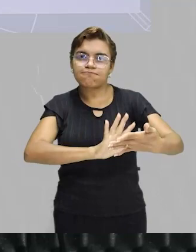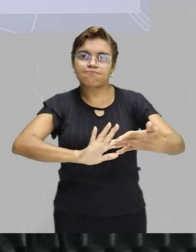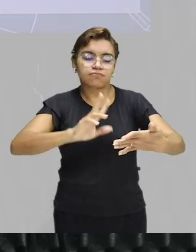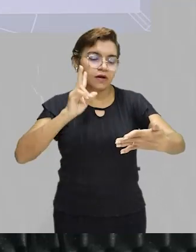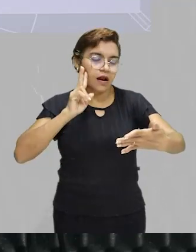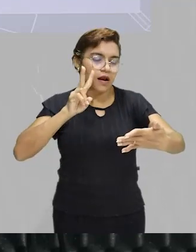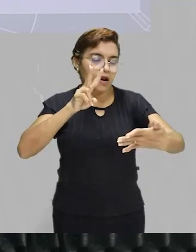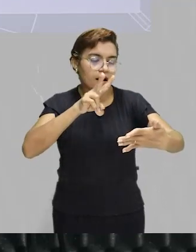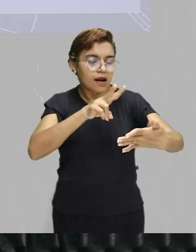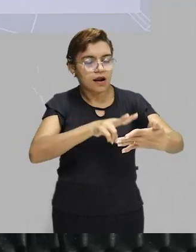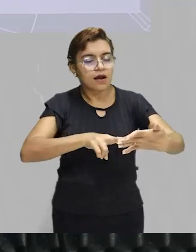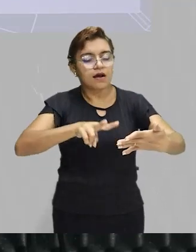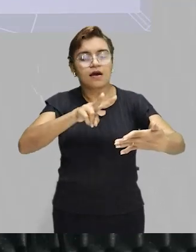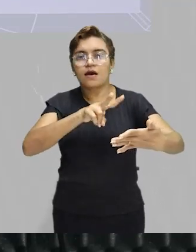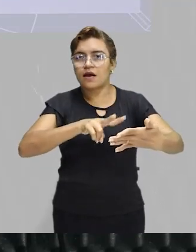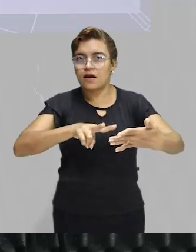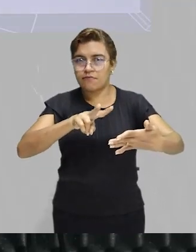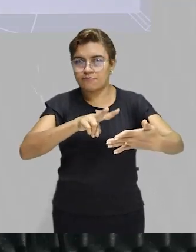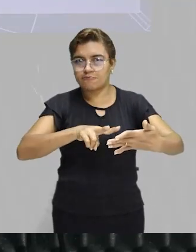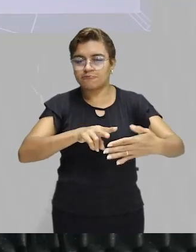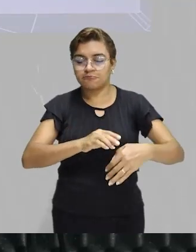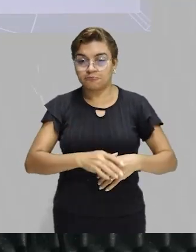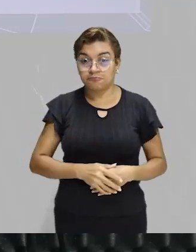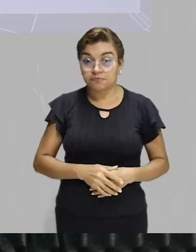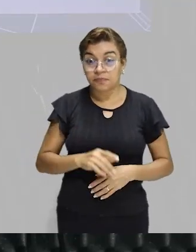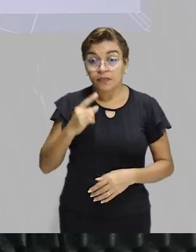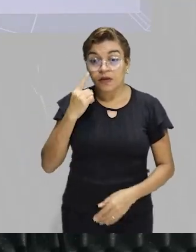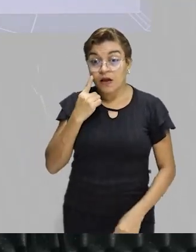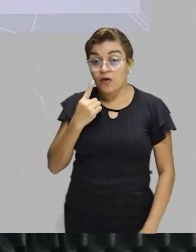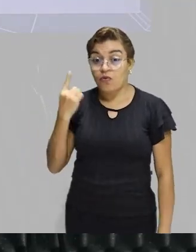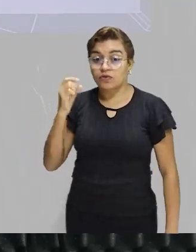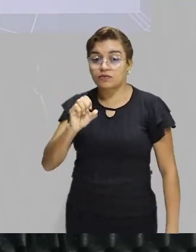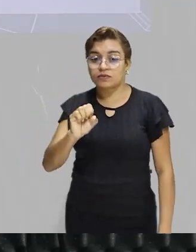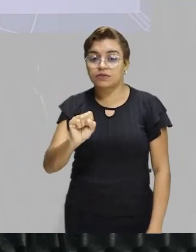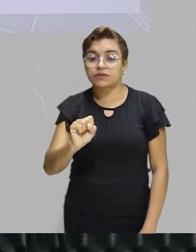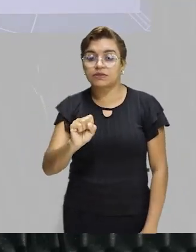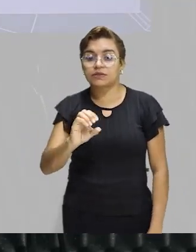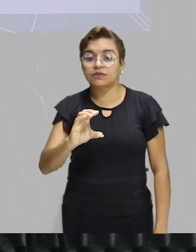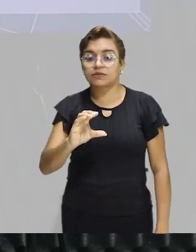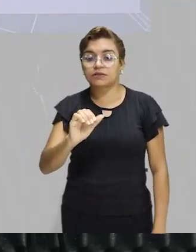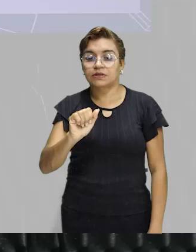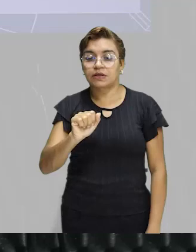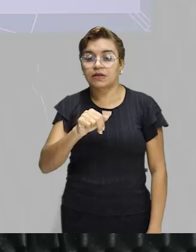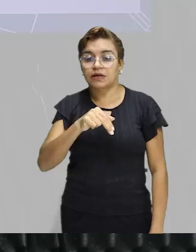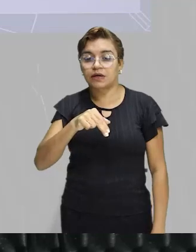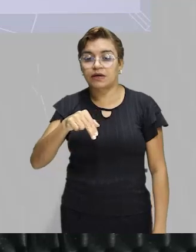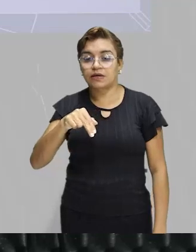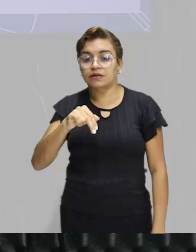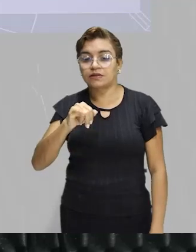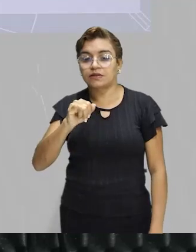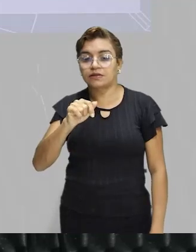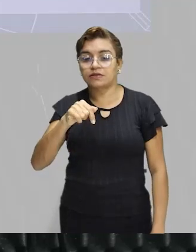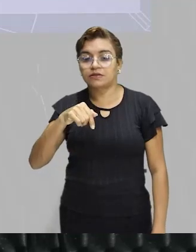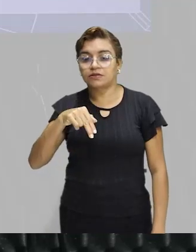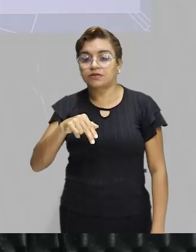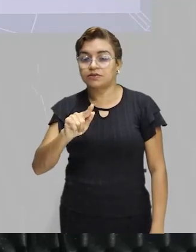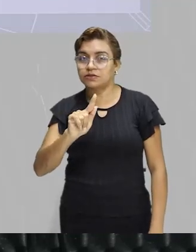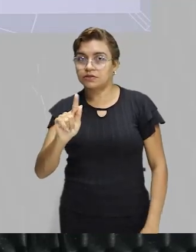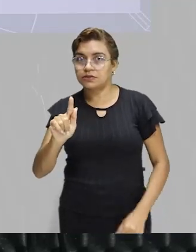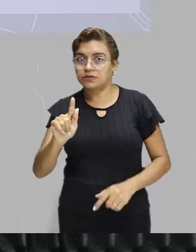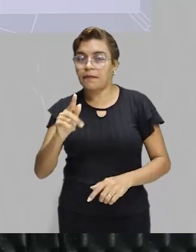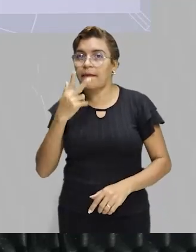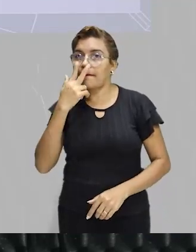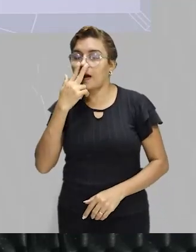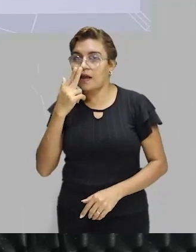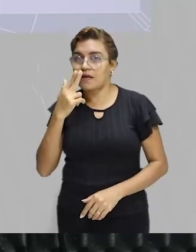cima, superficialmente, tá? Já o scanning, que vem de scan, é você procurar.